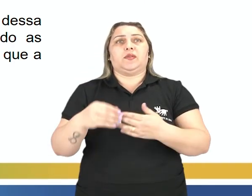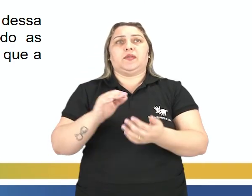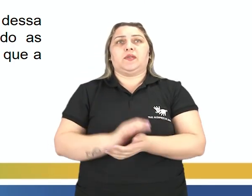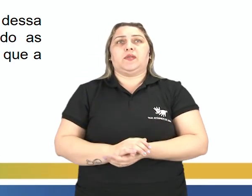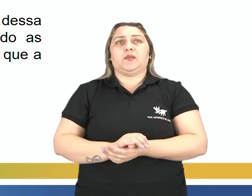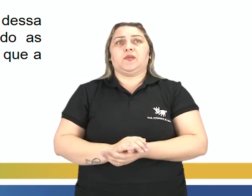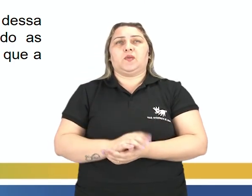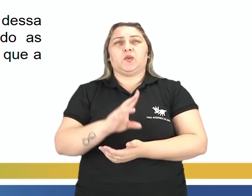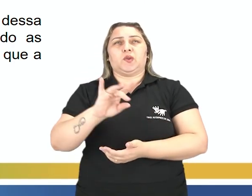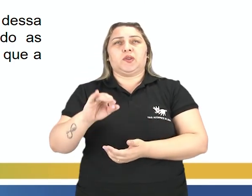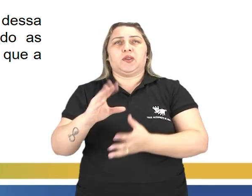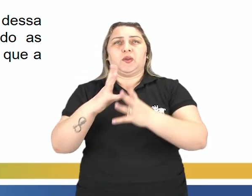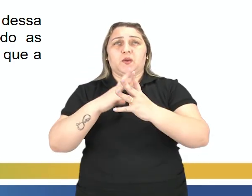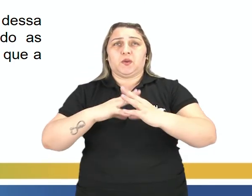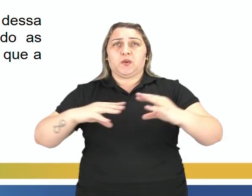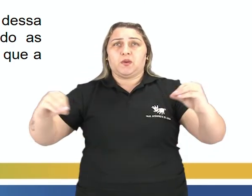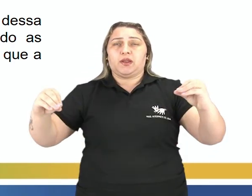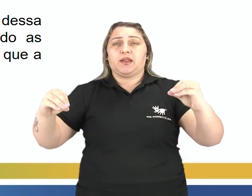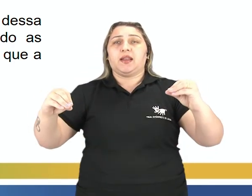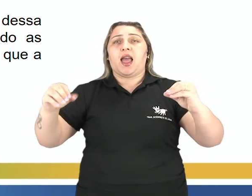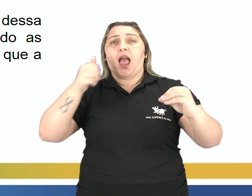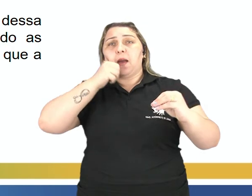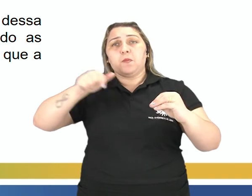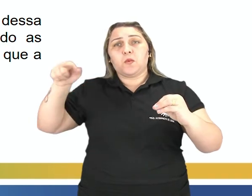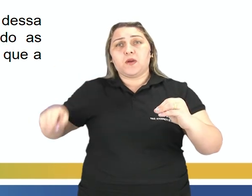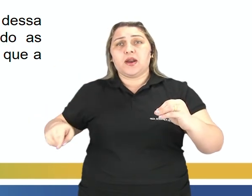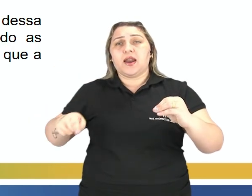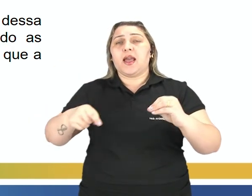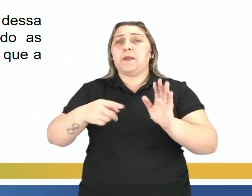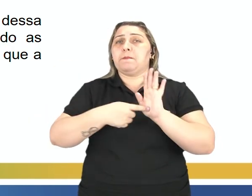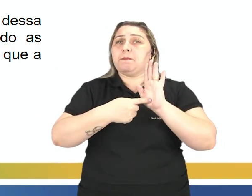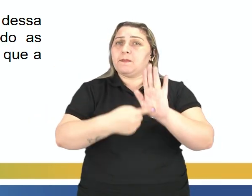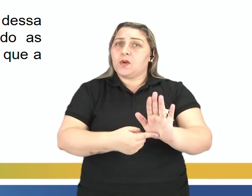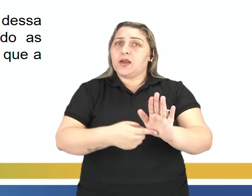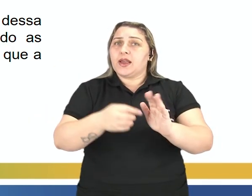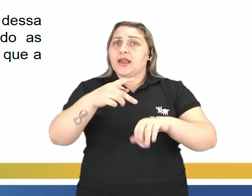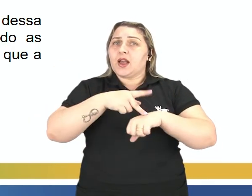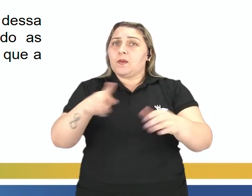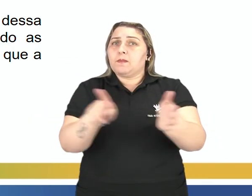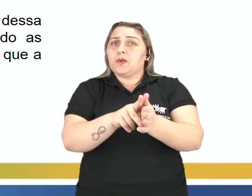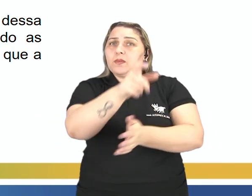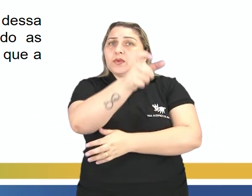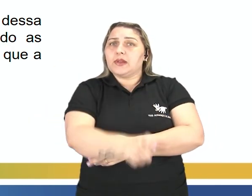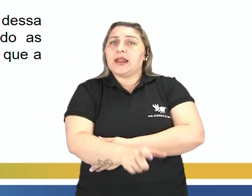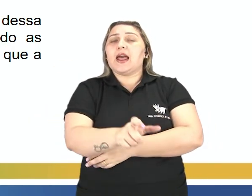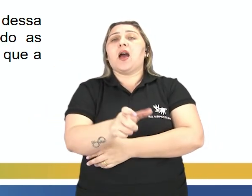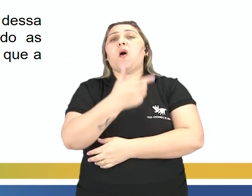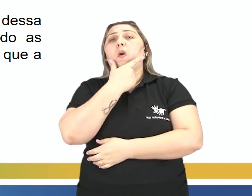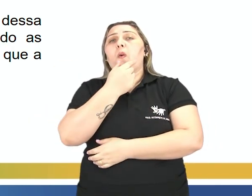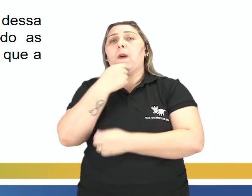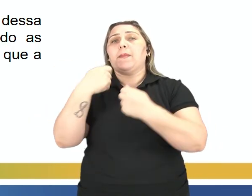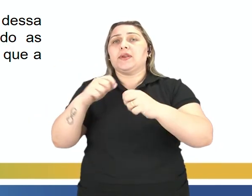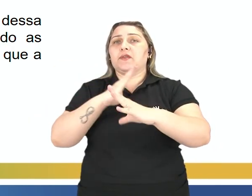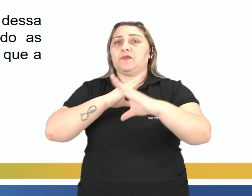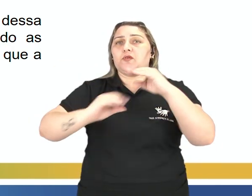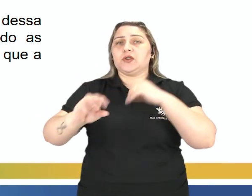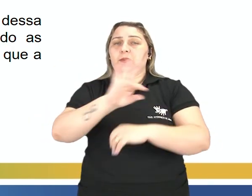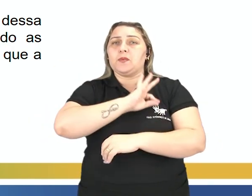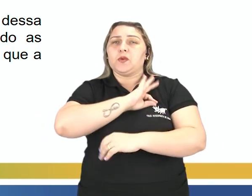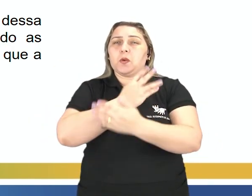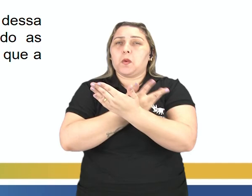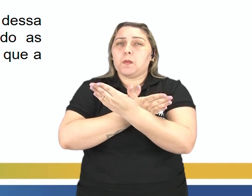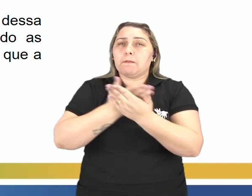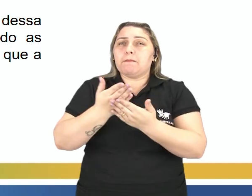Situação inicial. Essa é a nossa história no exemplo que eu trouxe. Um dia, ele desaparece e todas as evidências apontam para